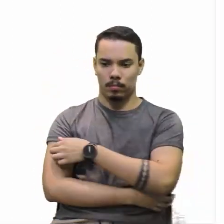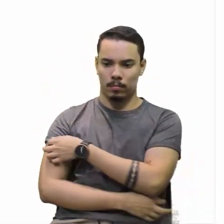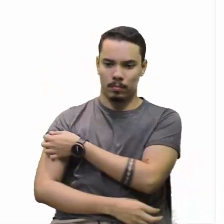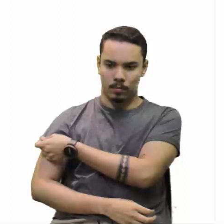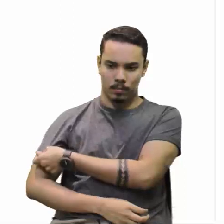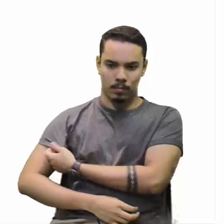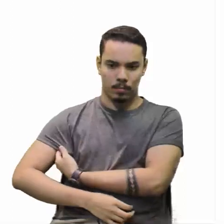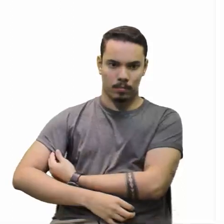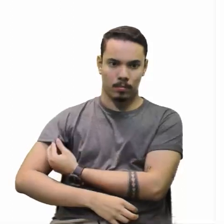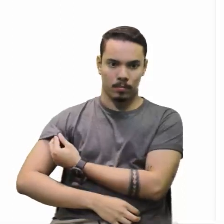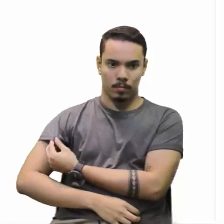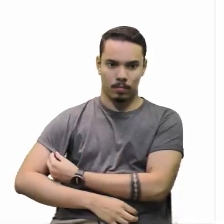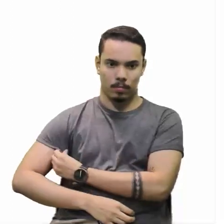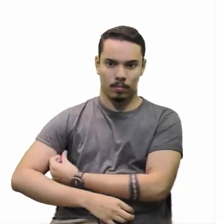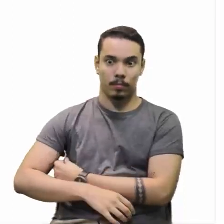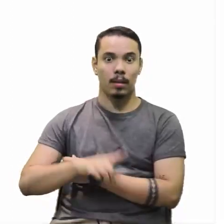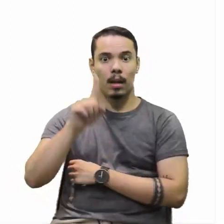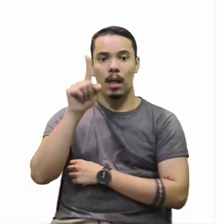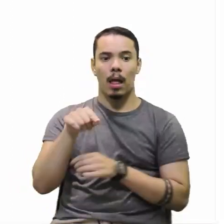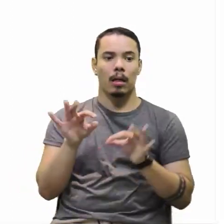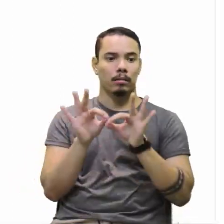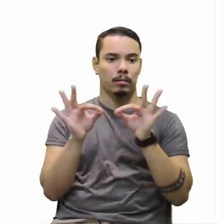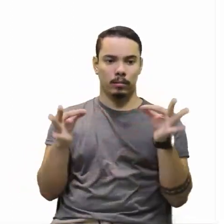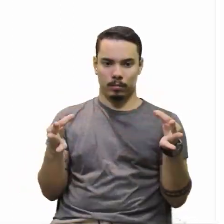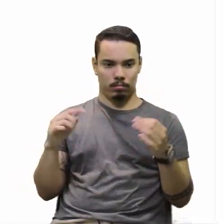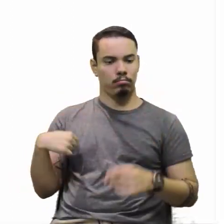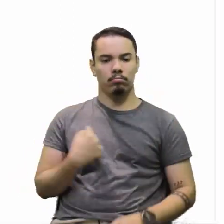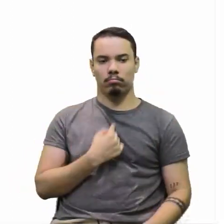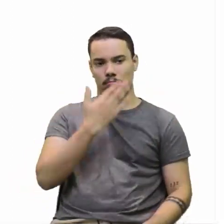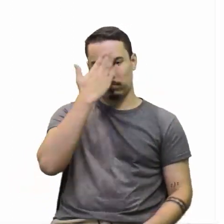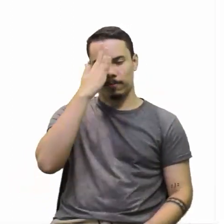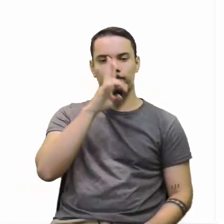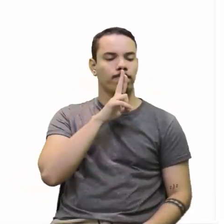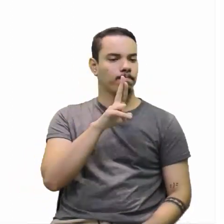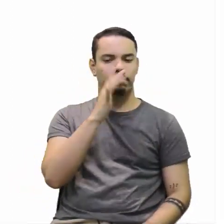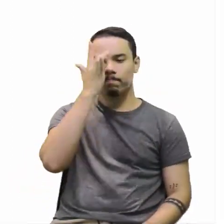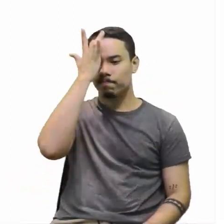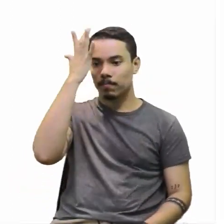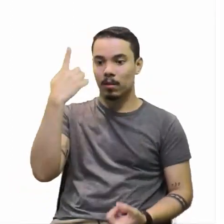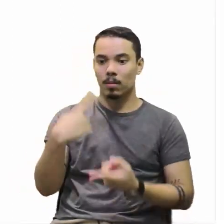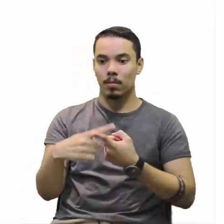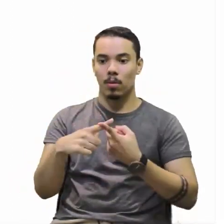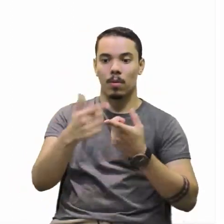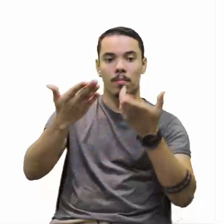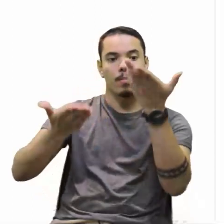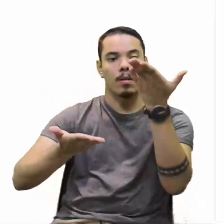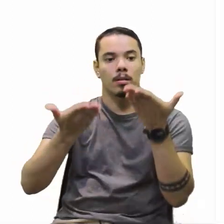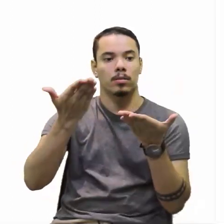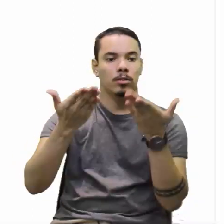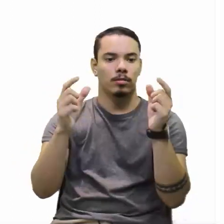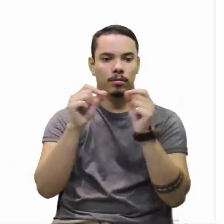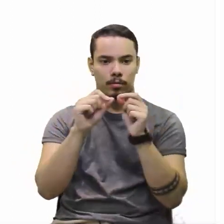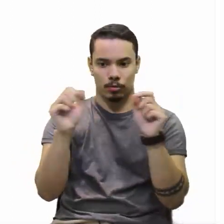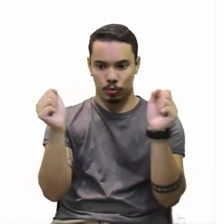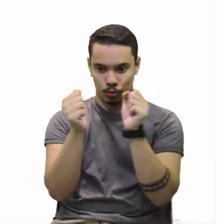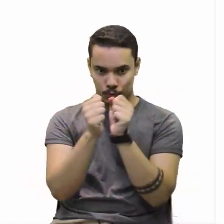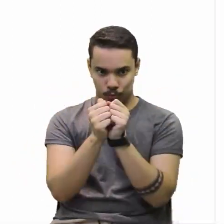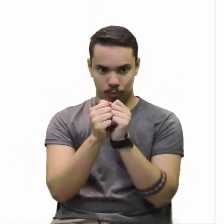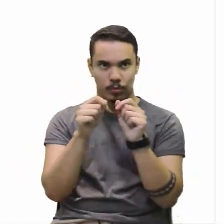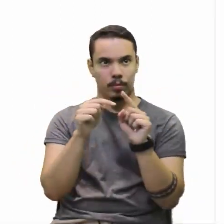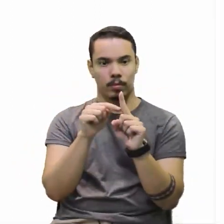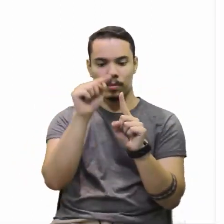Essa é bem simples, né? Olha aí, ó. A média, vamos fazer uma média aí.